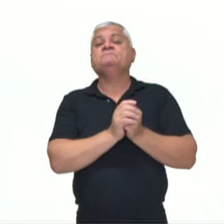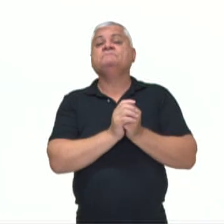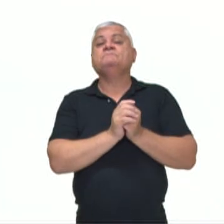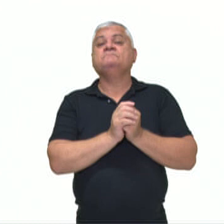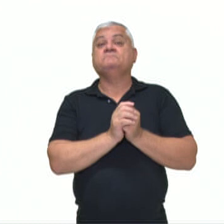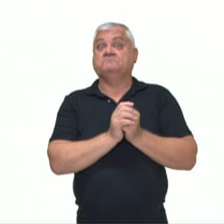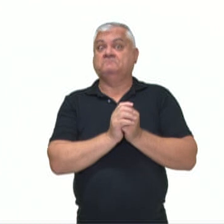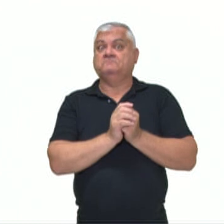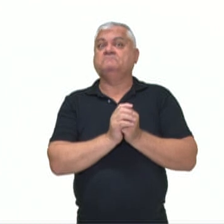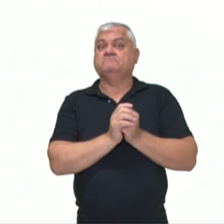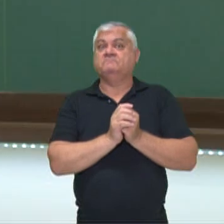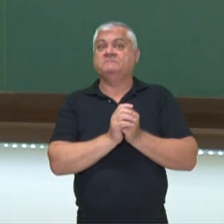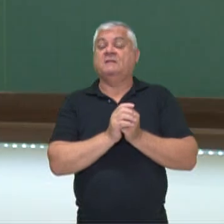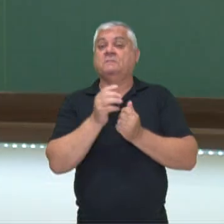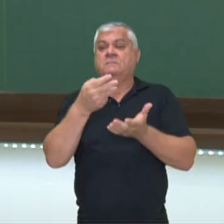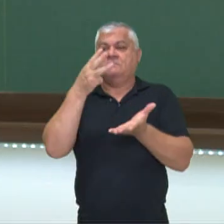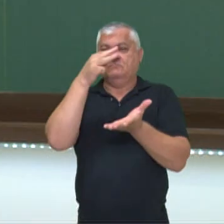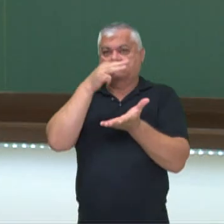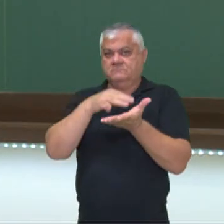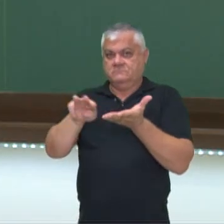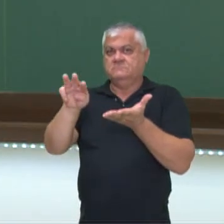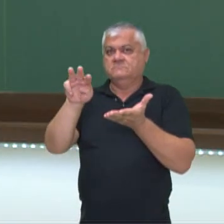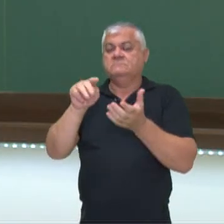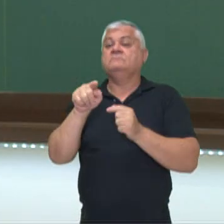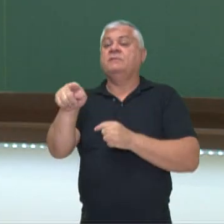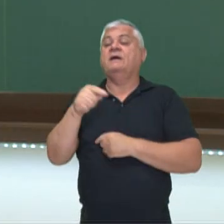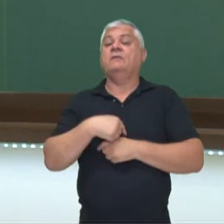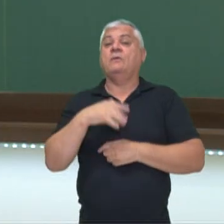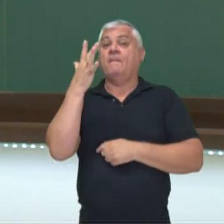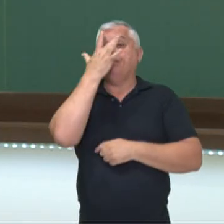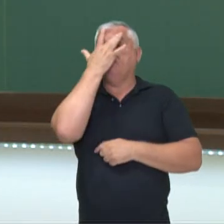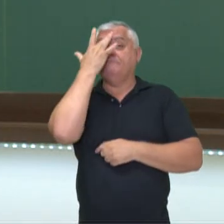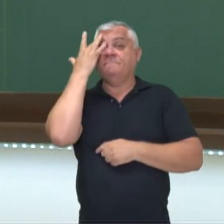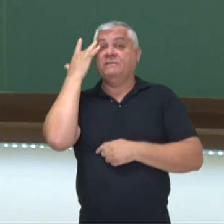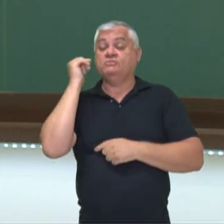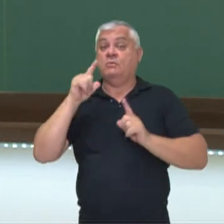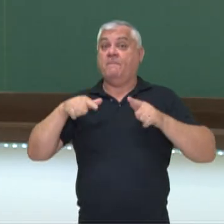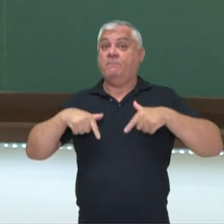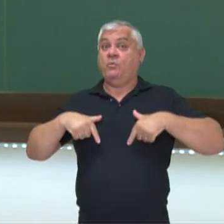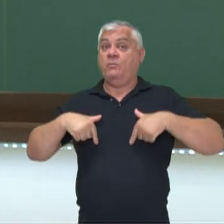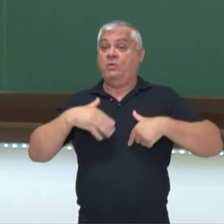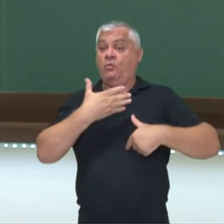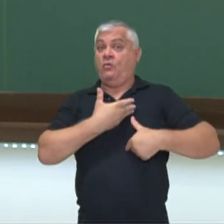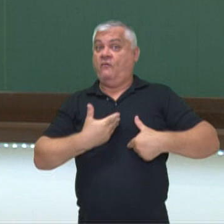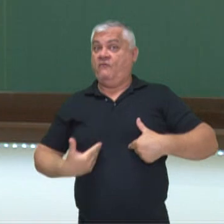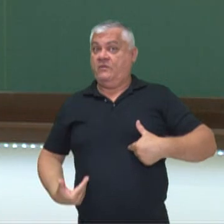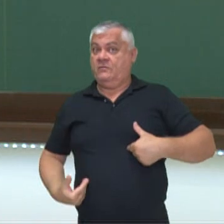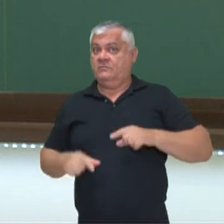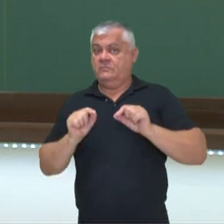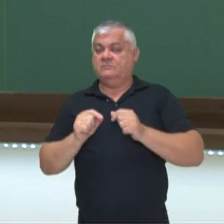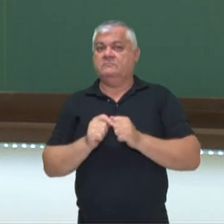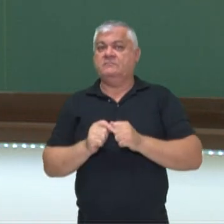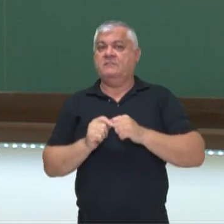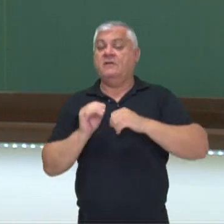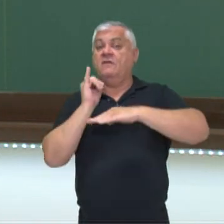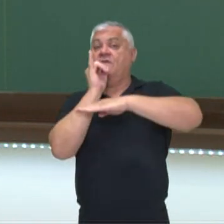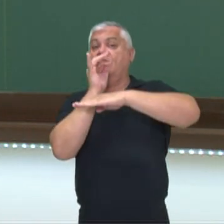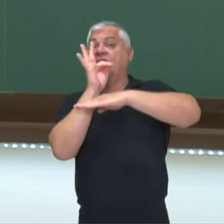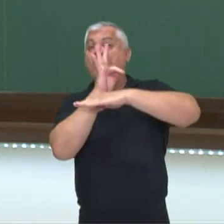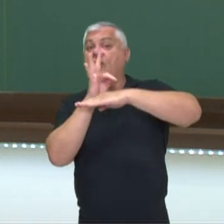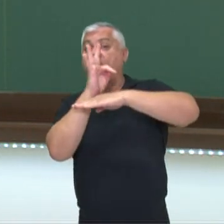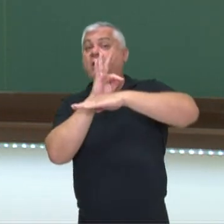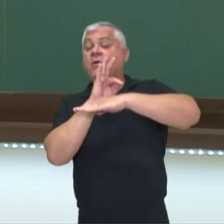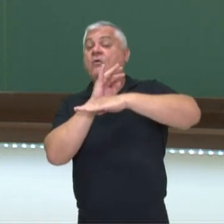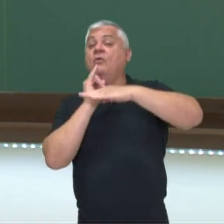autoridades públicas. Então, você vai ter que mandar uma mensagem para autoridades públicas. Você vai utilizar um tratamento formal, a